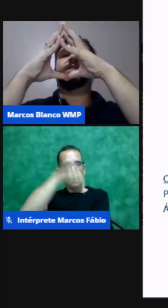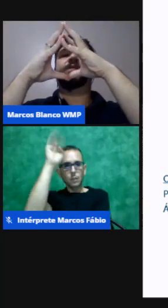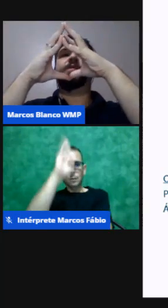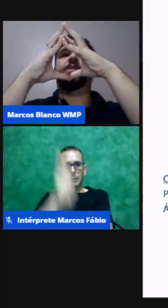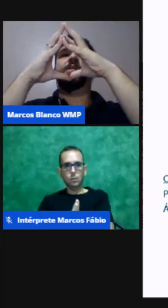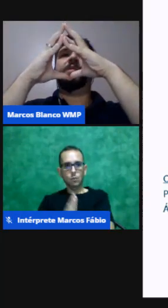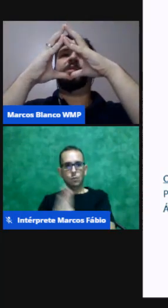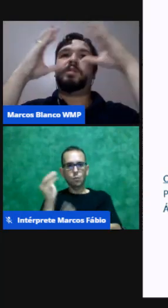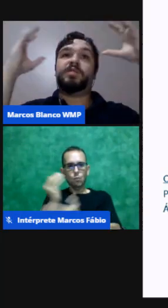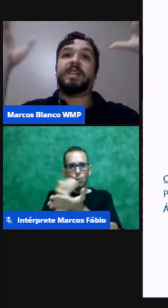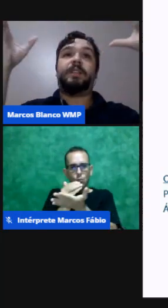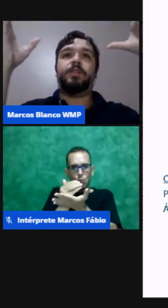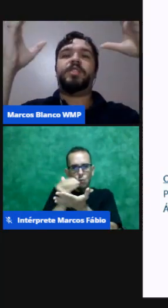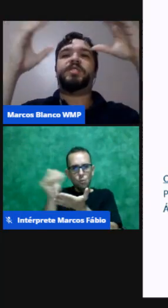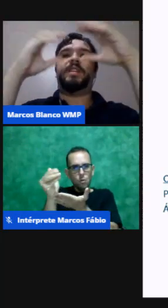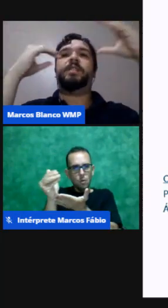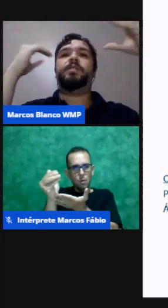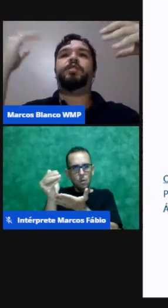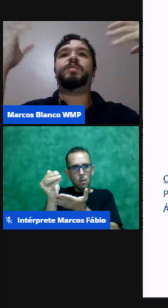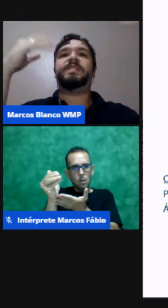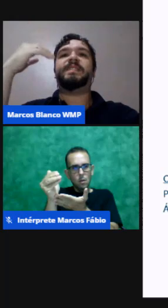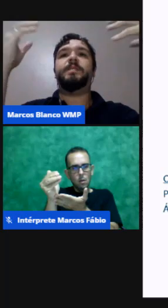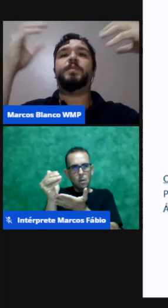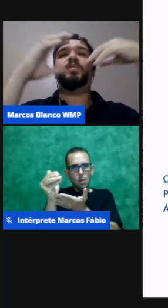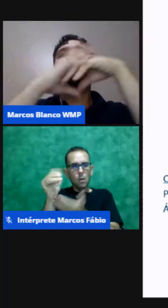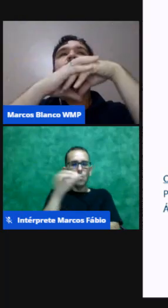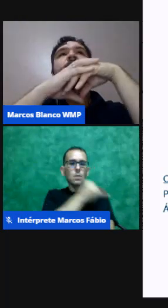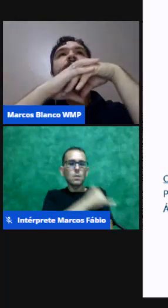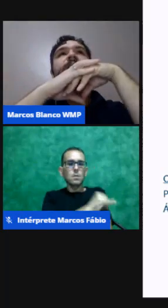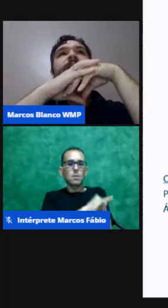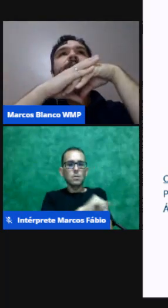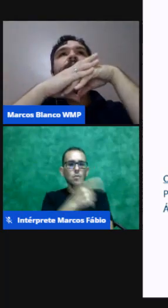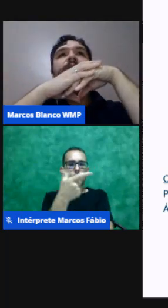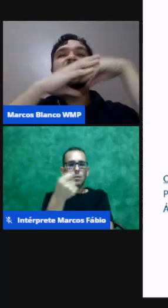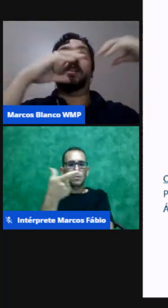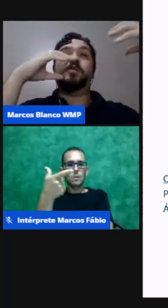Isso começou no estado do Rio de Janeiro, 2 municípios,